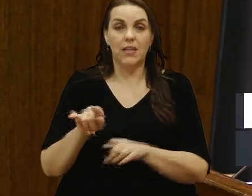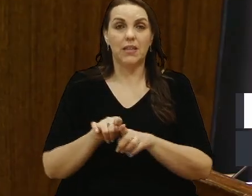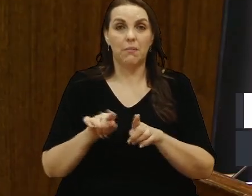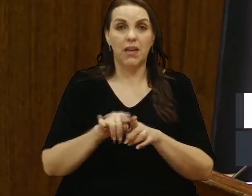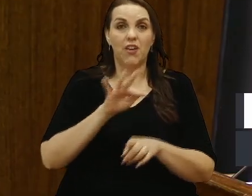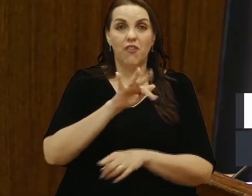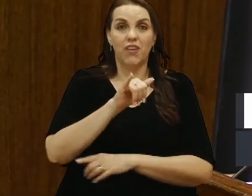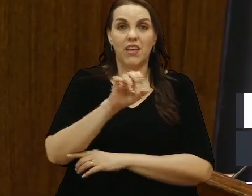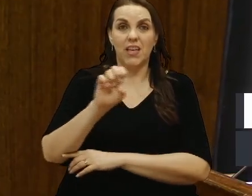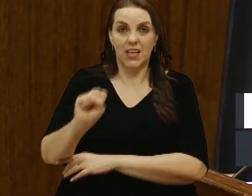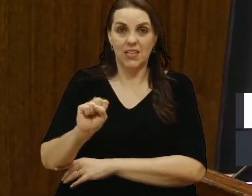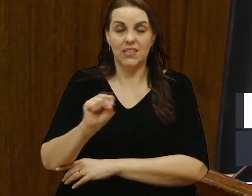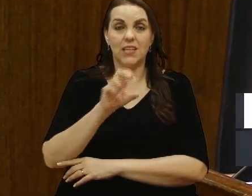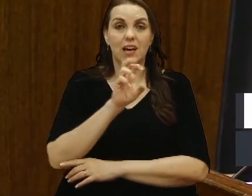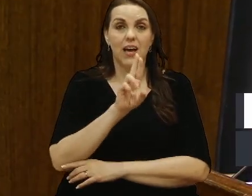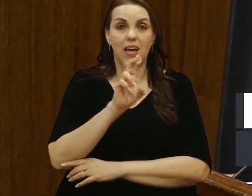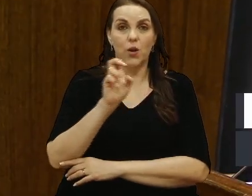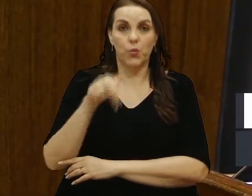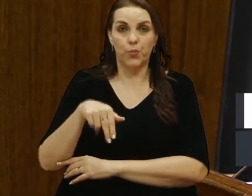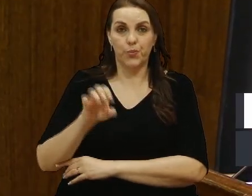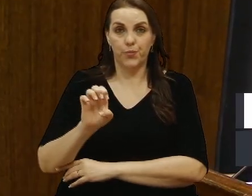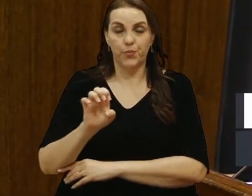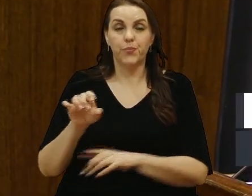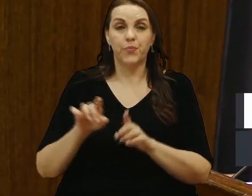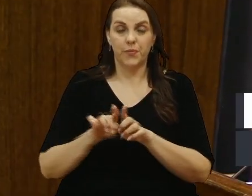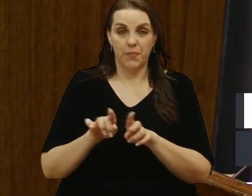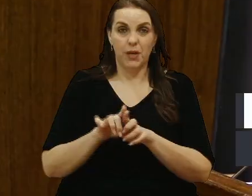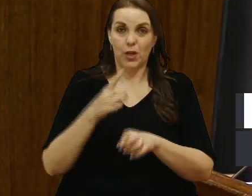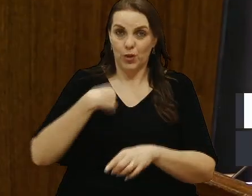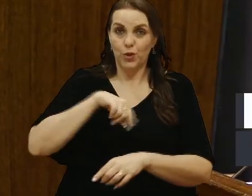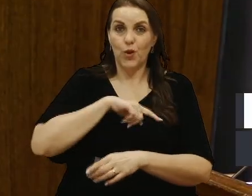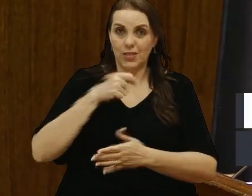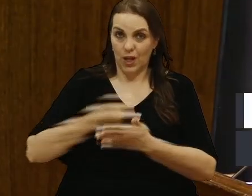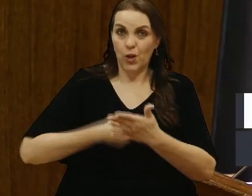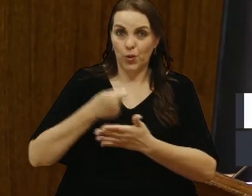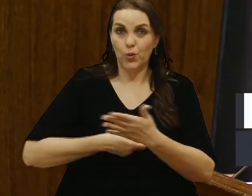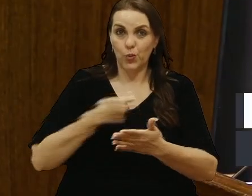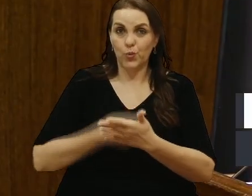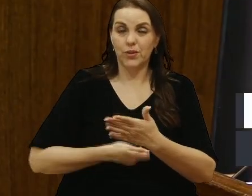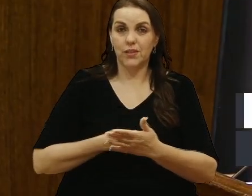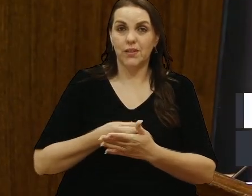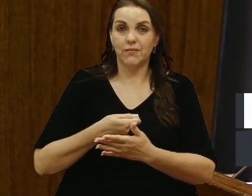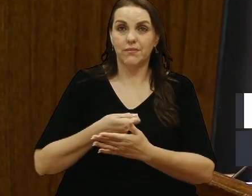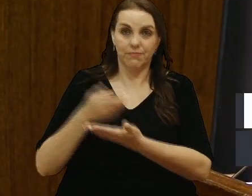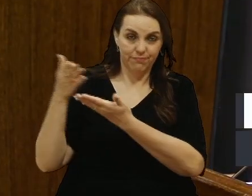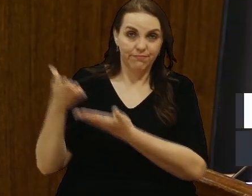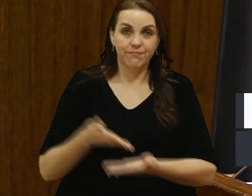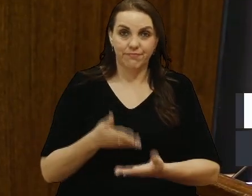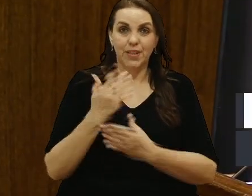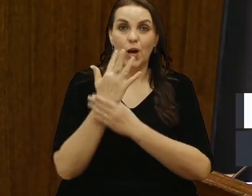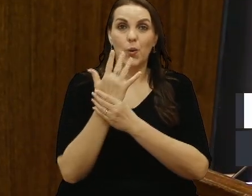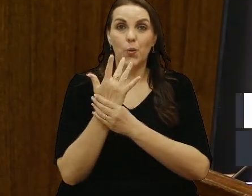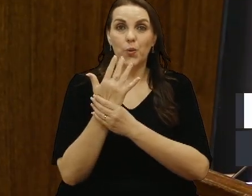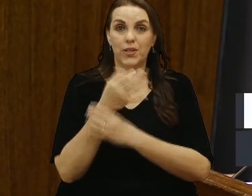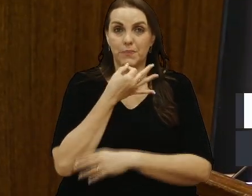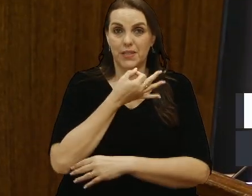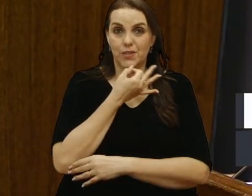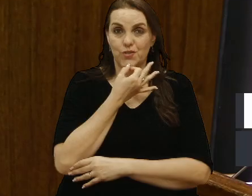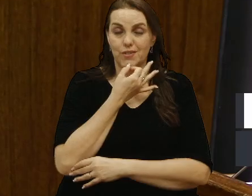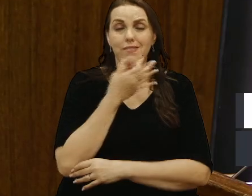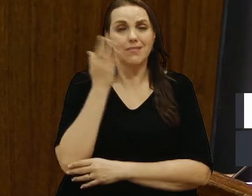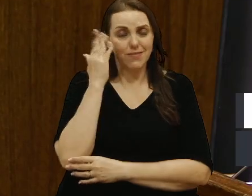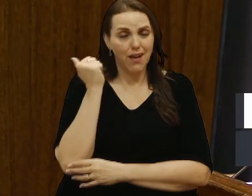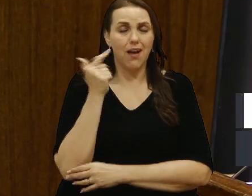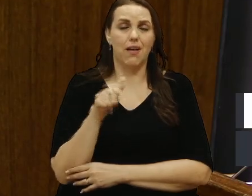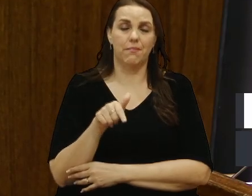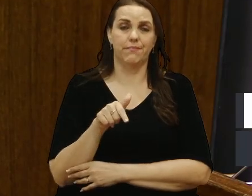REUNI, né? E nós que entramos na luta pela vinda da Universidade Federal para Caxias do Sul, sabemos o que é isso, né? Sabemos